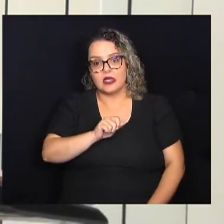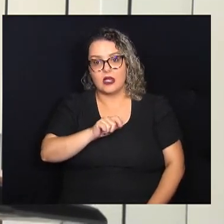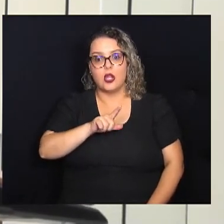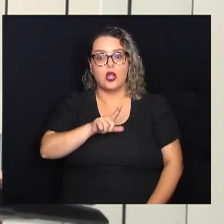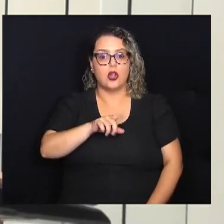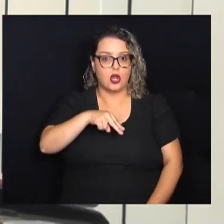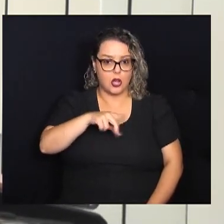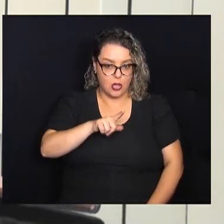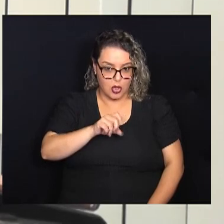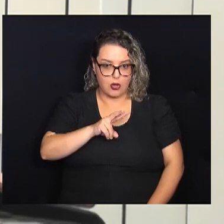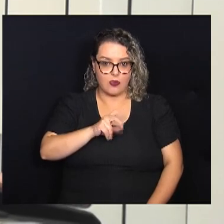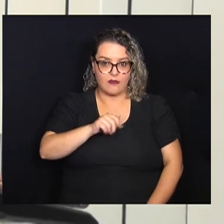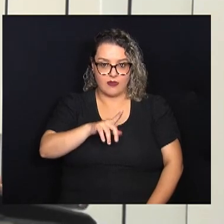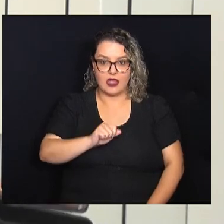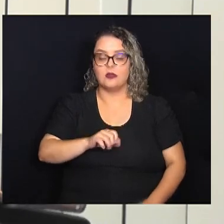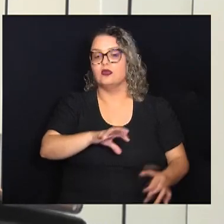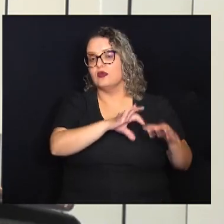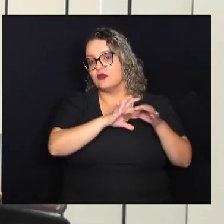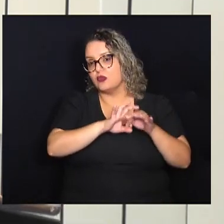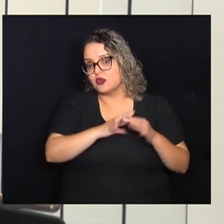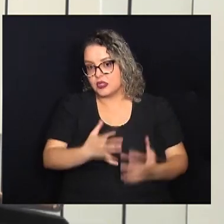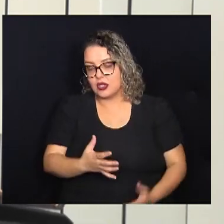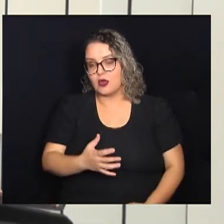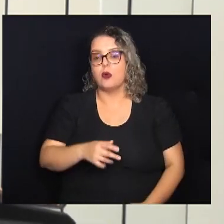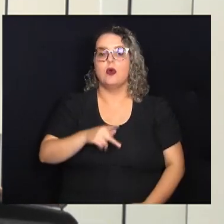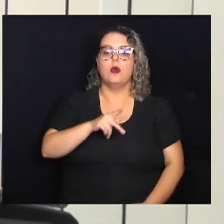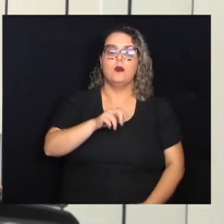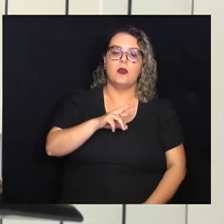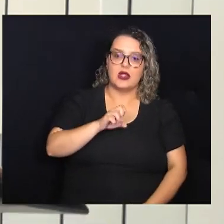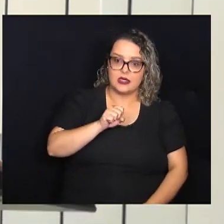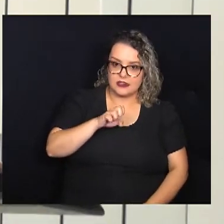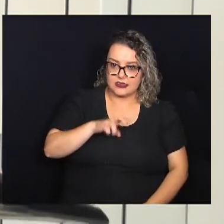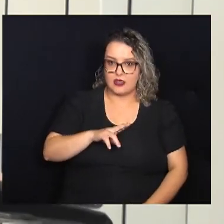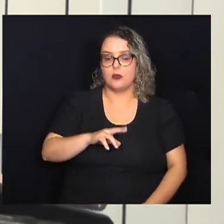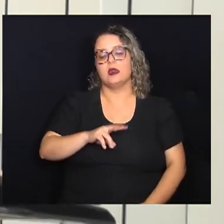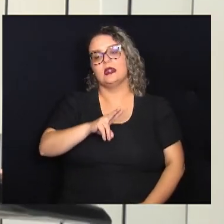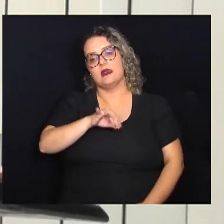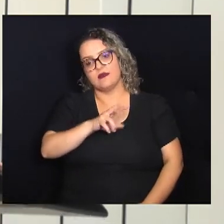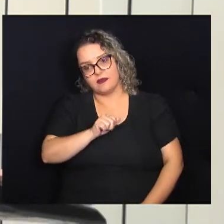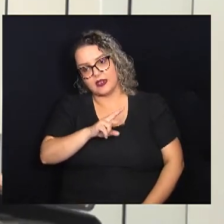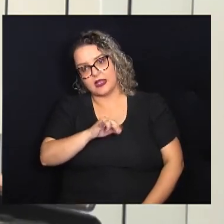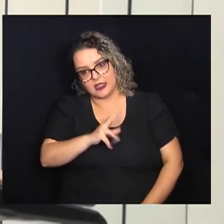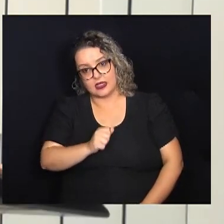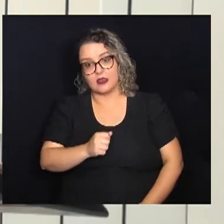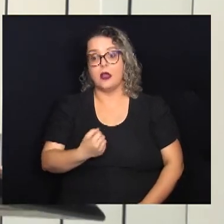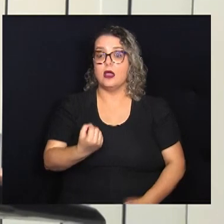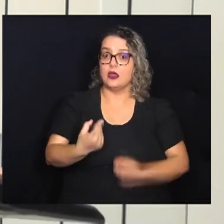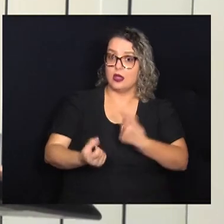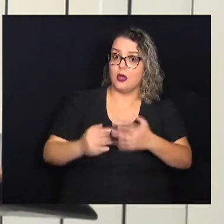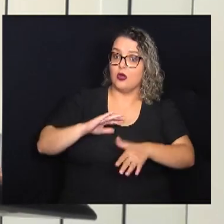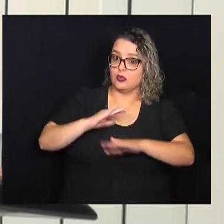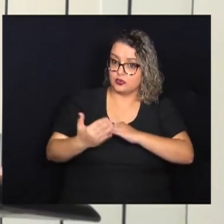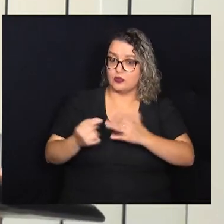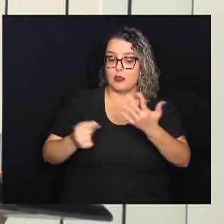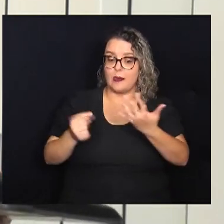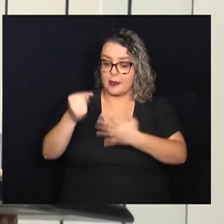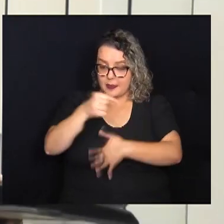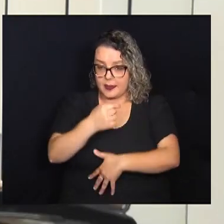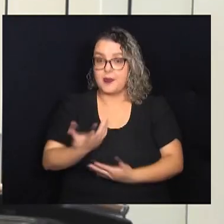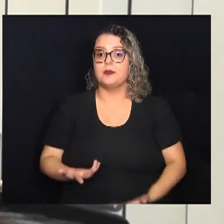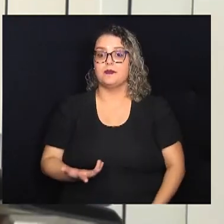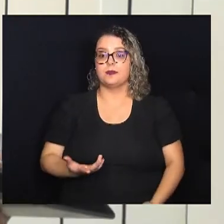Vila Perseu Leite de Barros, quem mora também na Vila Rica. Então, se você mora em um desses bairros que eu mencionei agora,